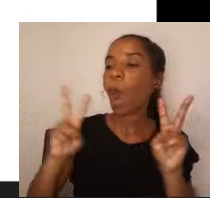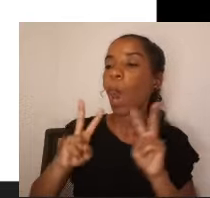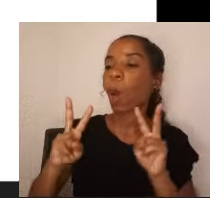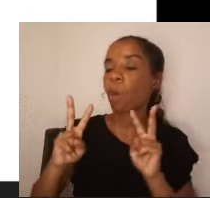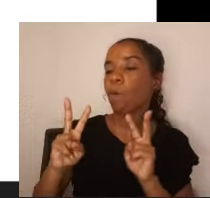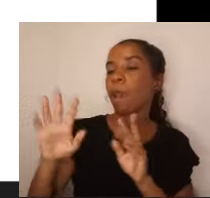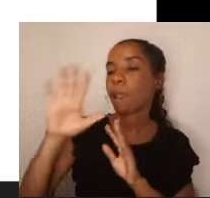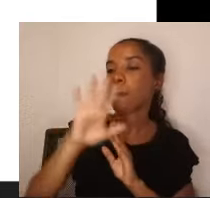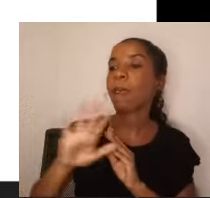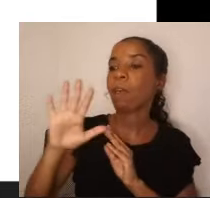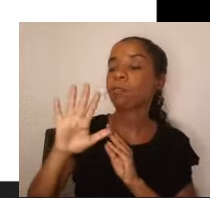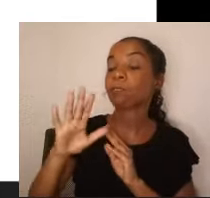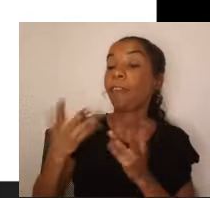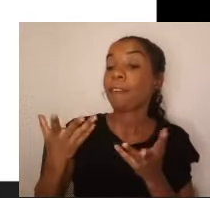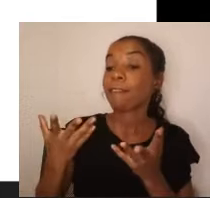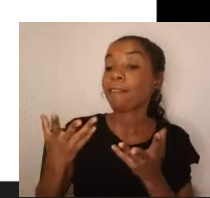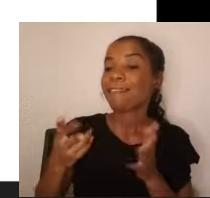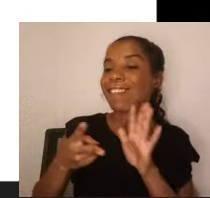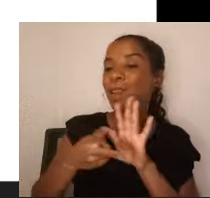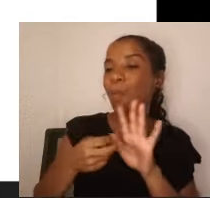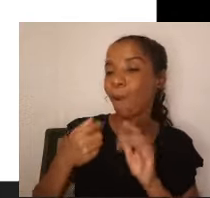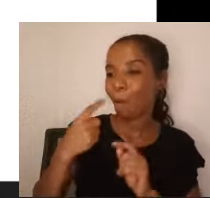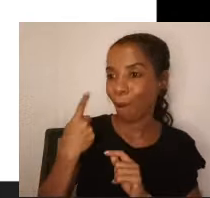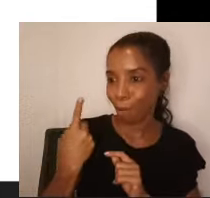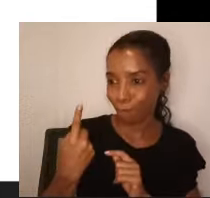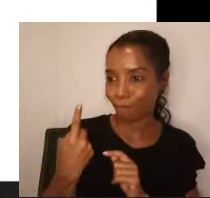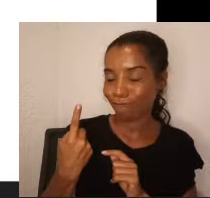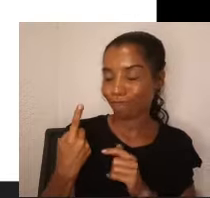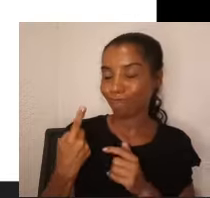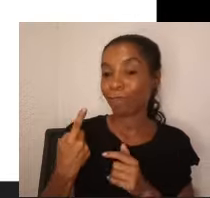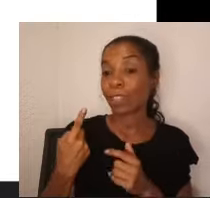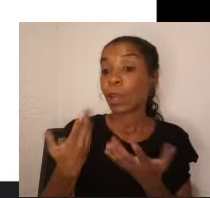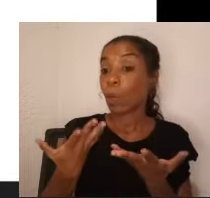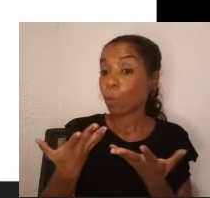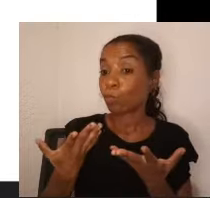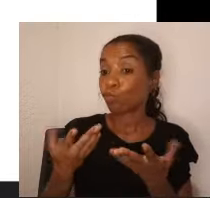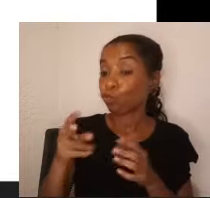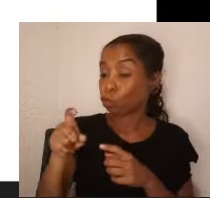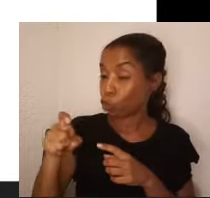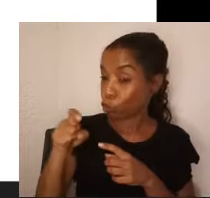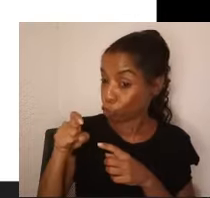aí o valor vai ser igual a 1, quando x for igual a menos 2.